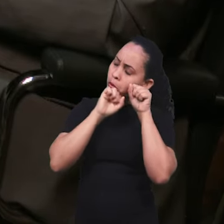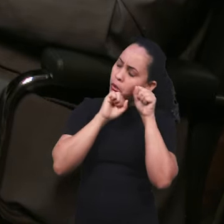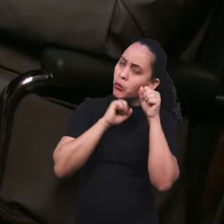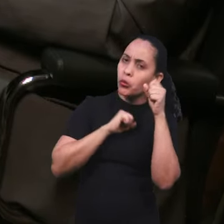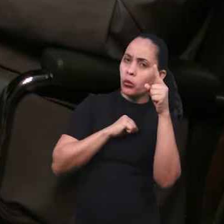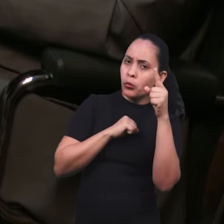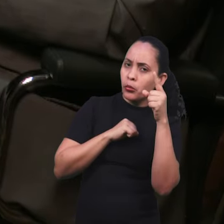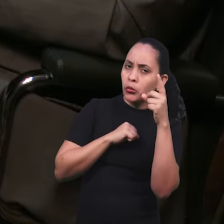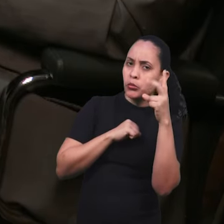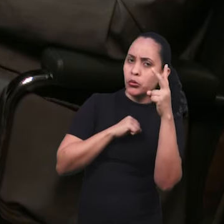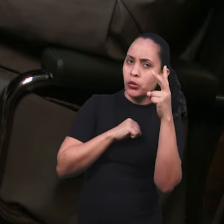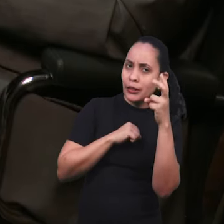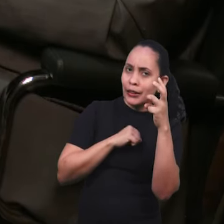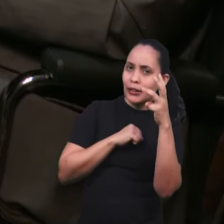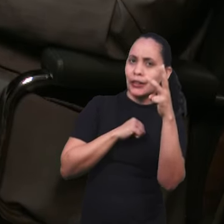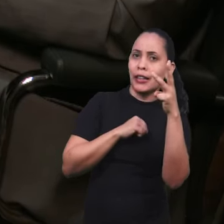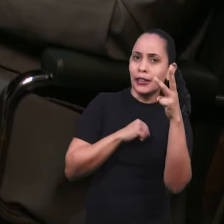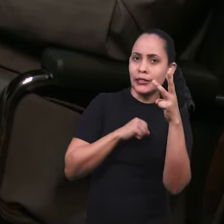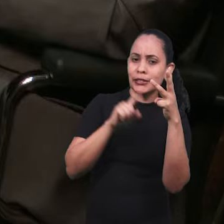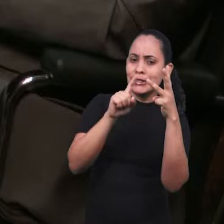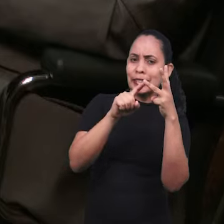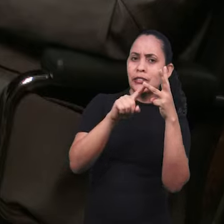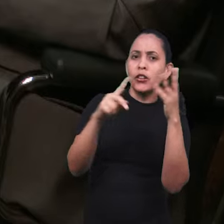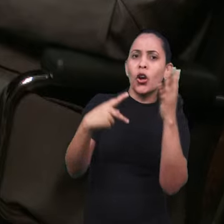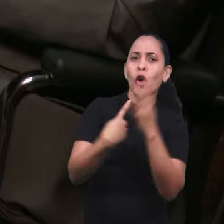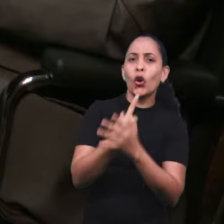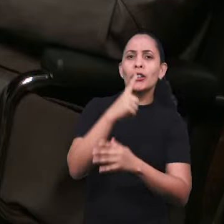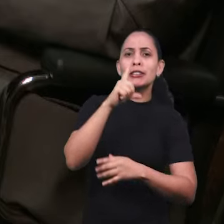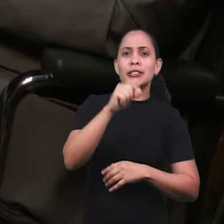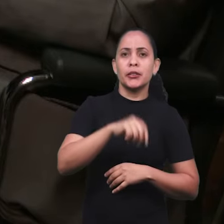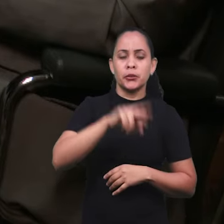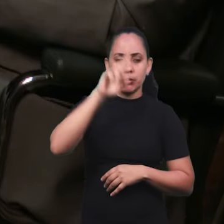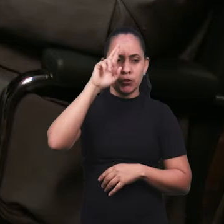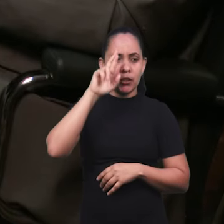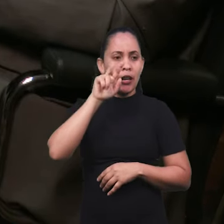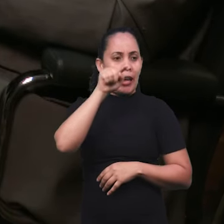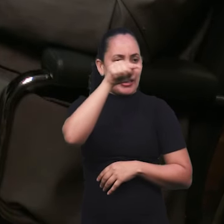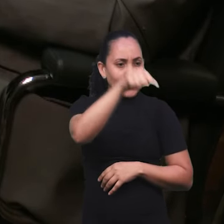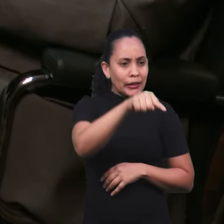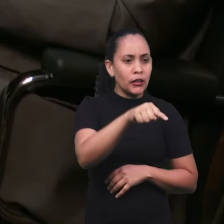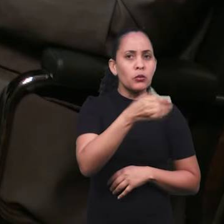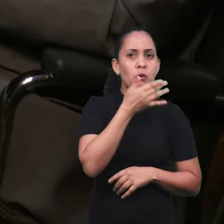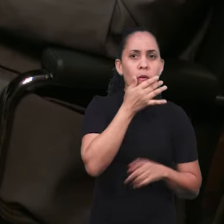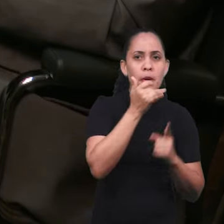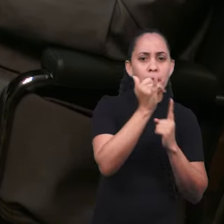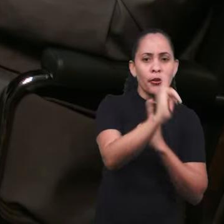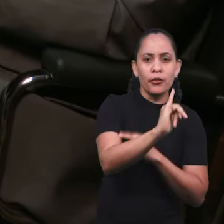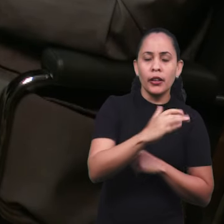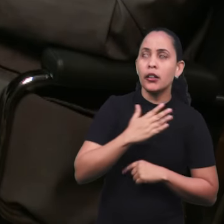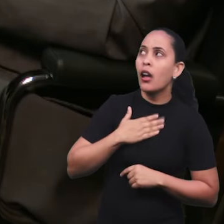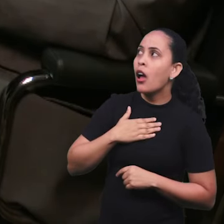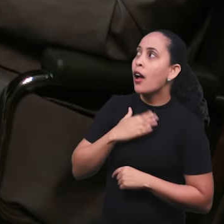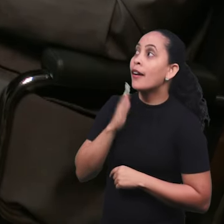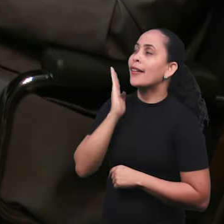Por 3 vezes. Depois da terceira vez, aí o Senhor deu discernimento a Eli.